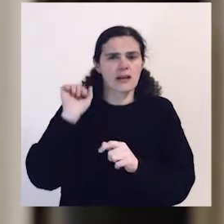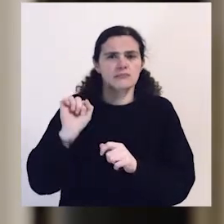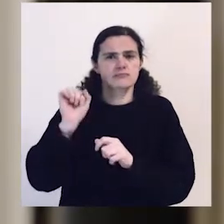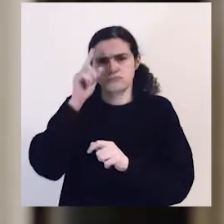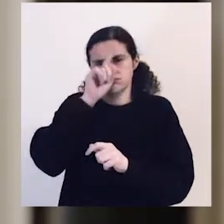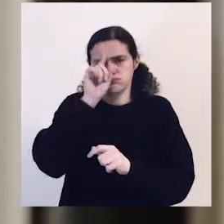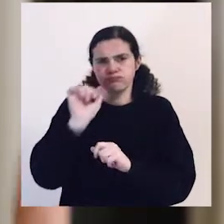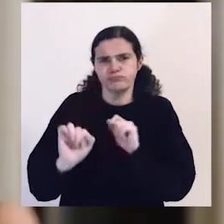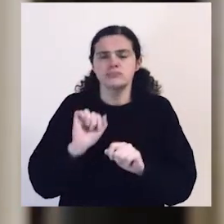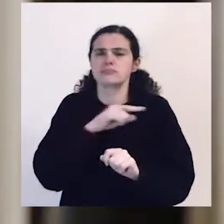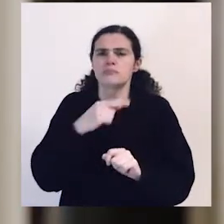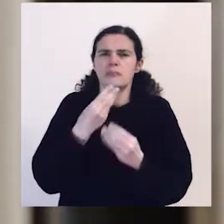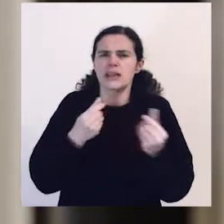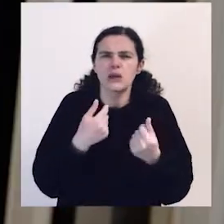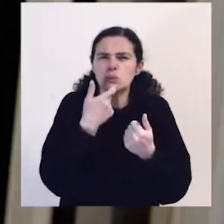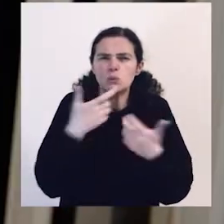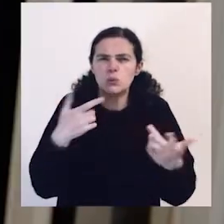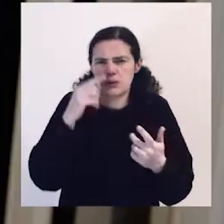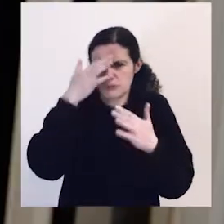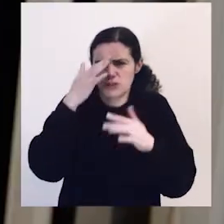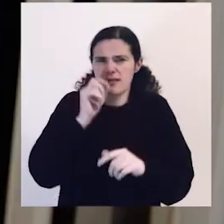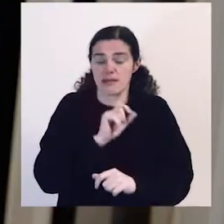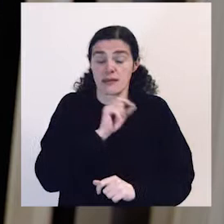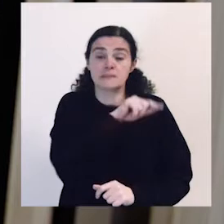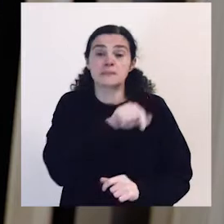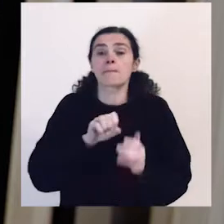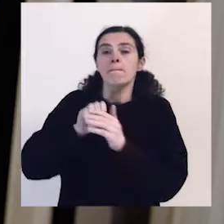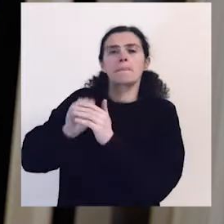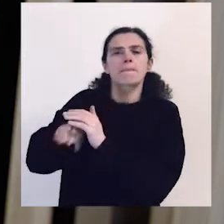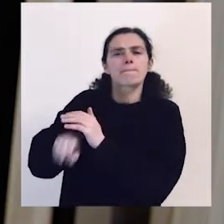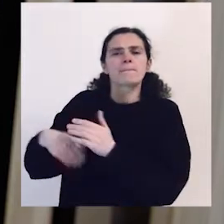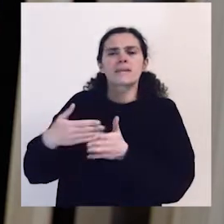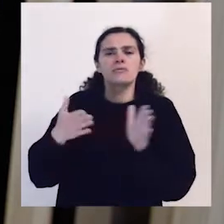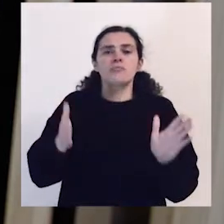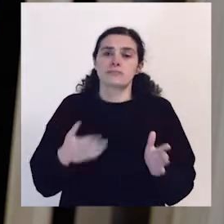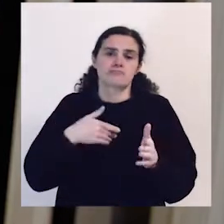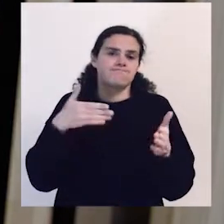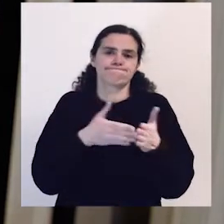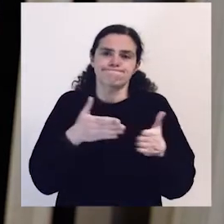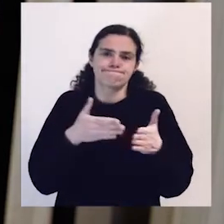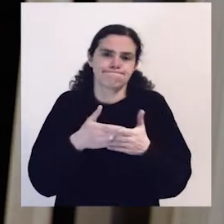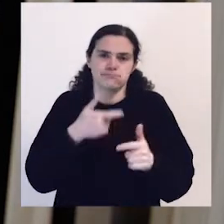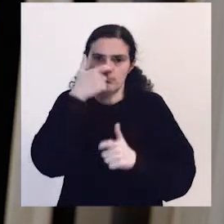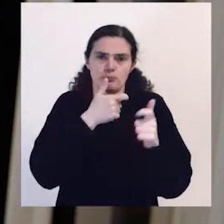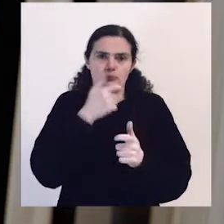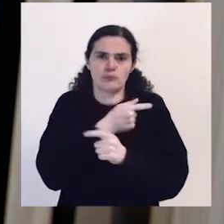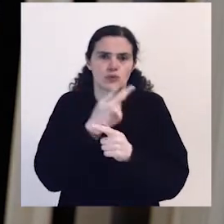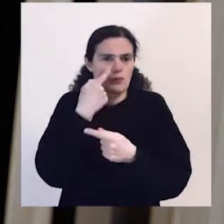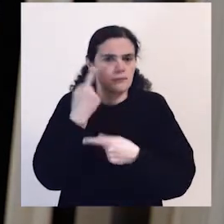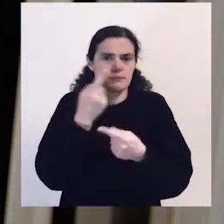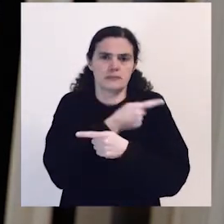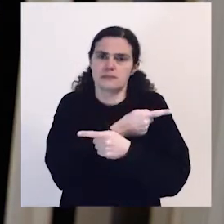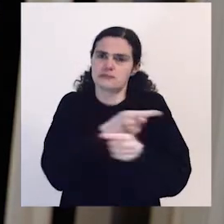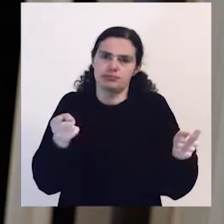Todos os materiais que se possam imaginar. Estas reservas são um espaço de acesso condicionado, portanto é um espaço que não está aberto